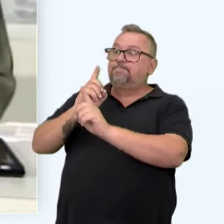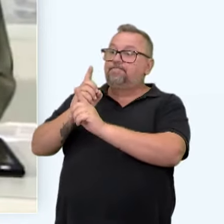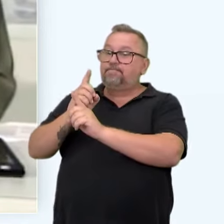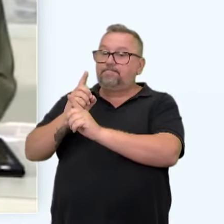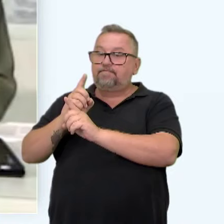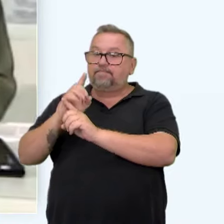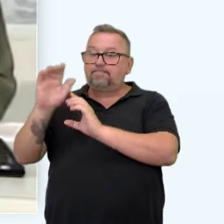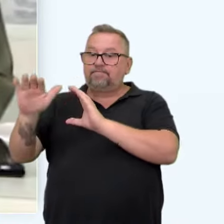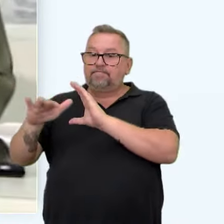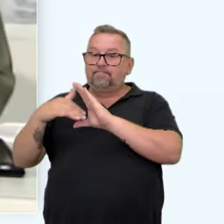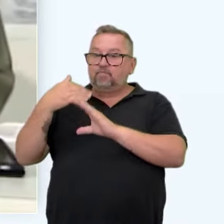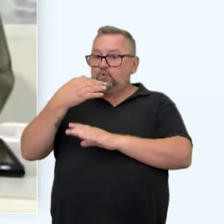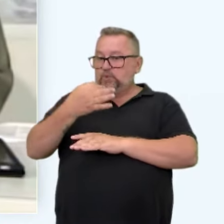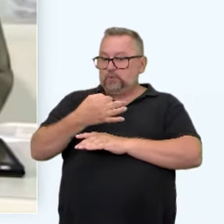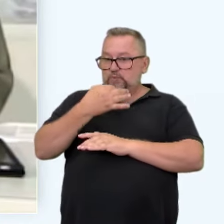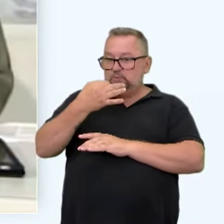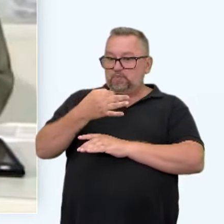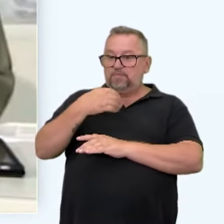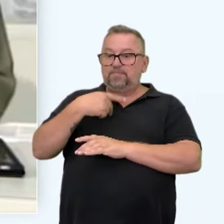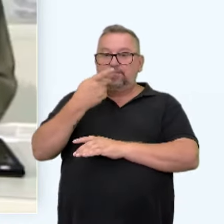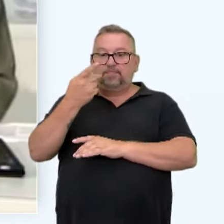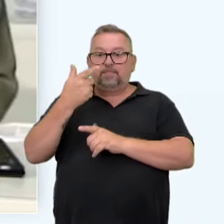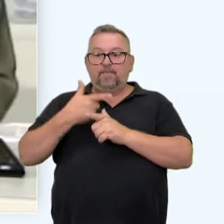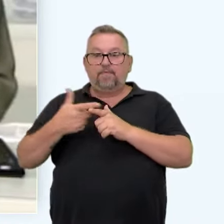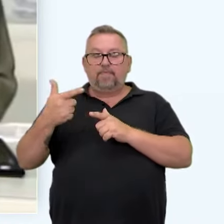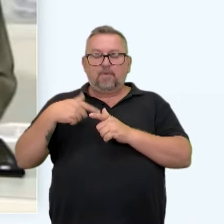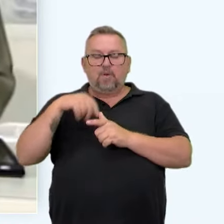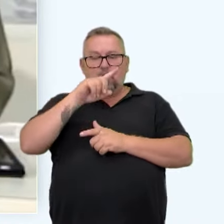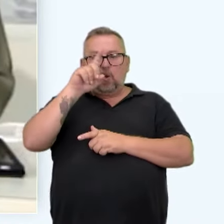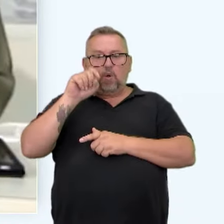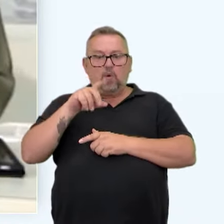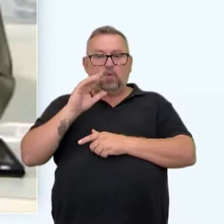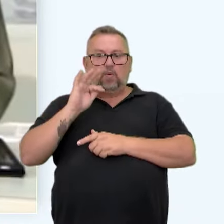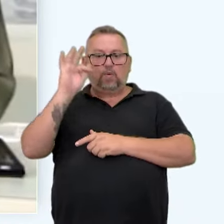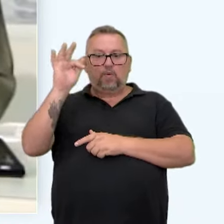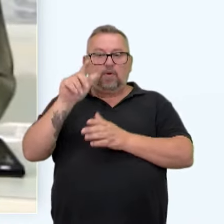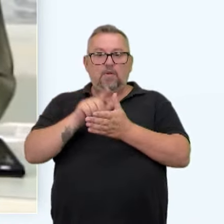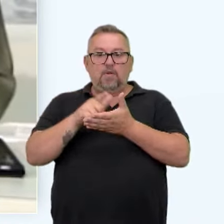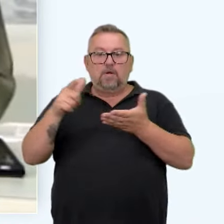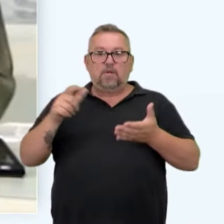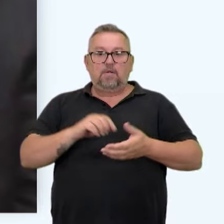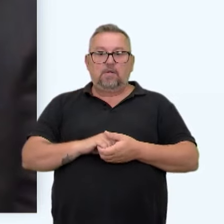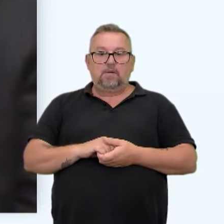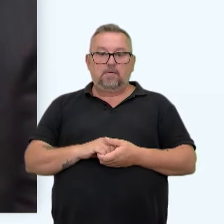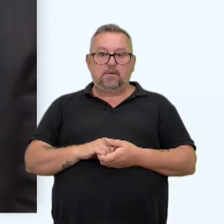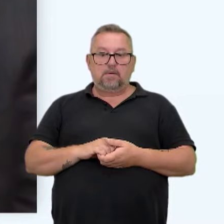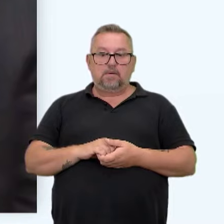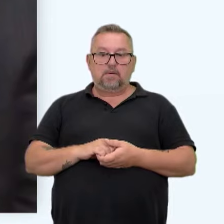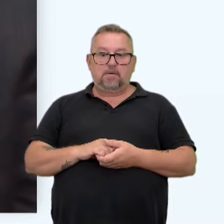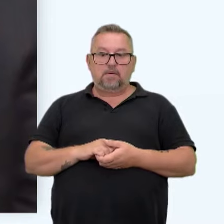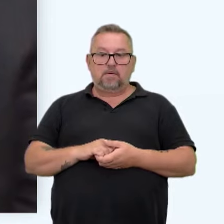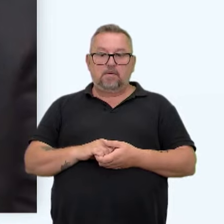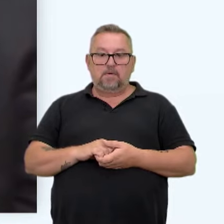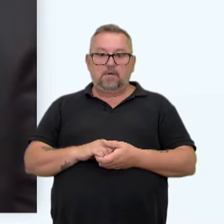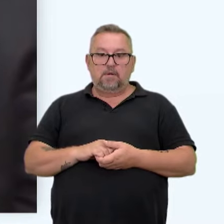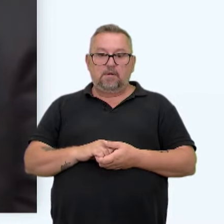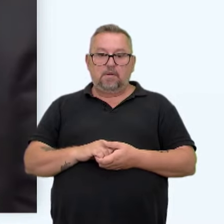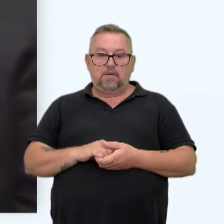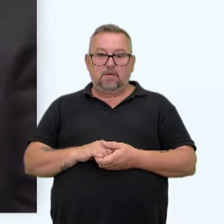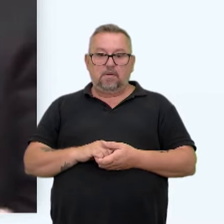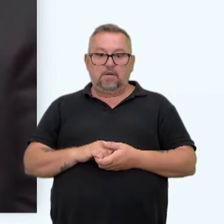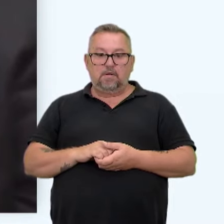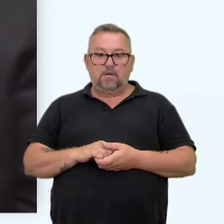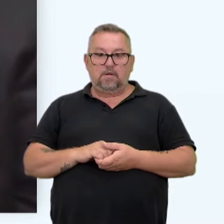mandou este comentário que fala sobre as incertezas do futuro do jornalismo. Bueno, cabe la